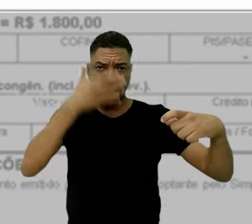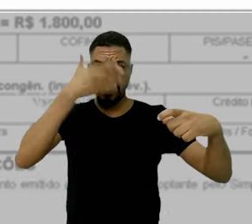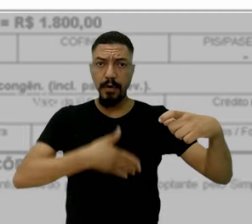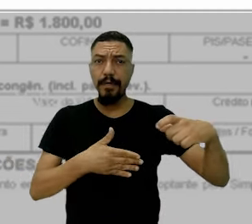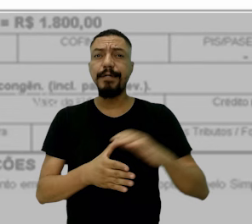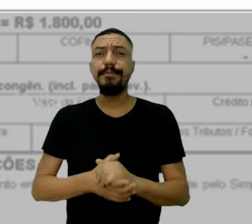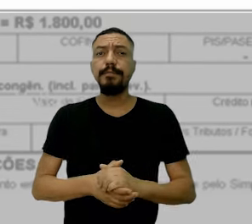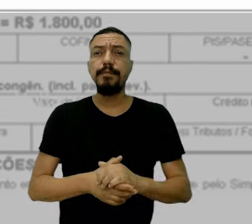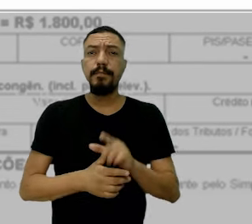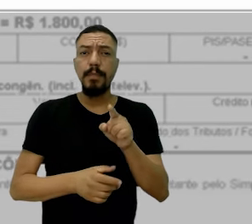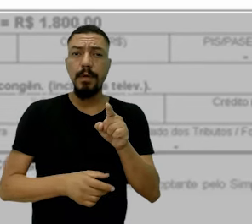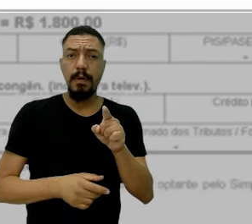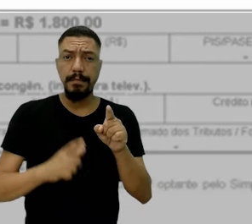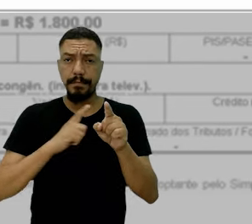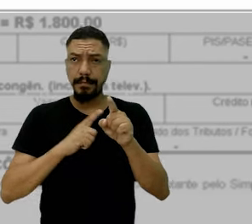tenho aqui?